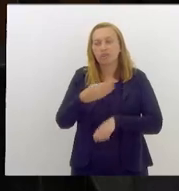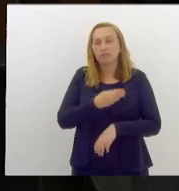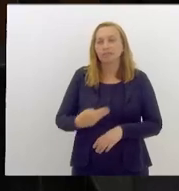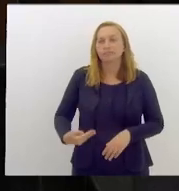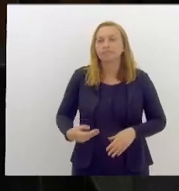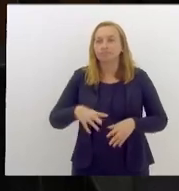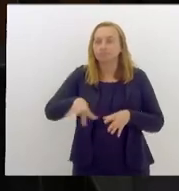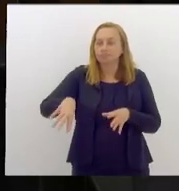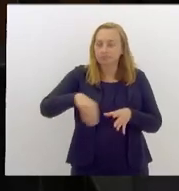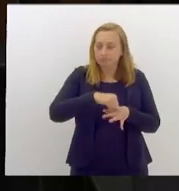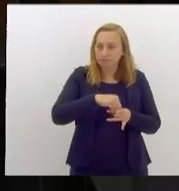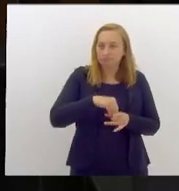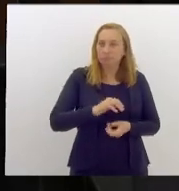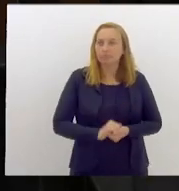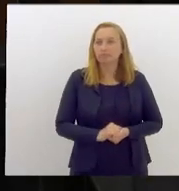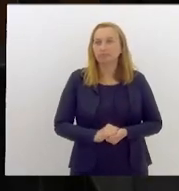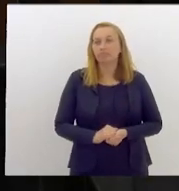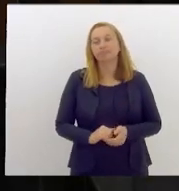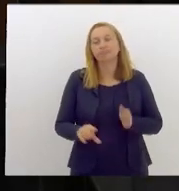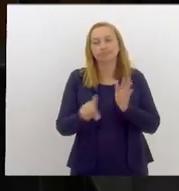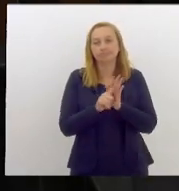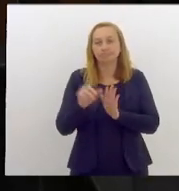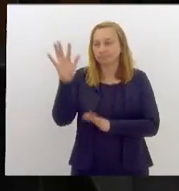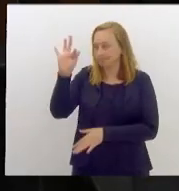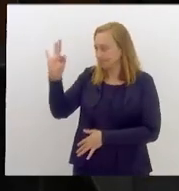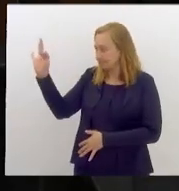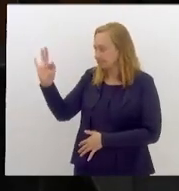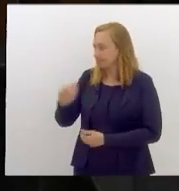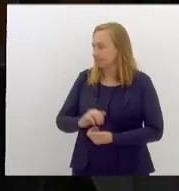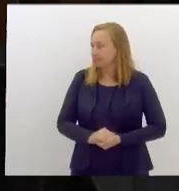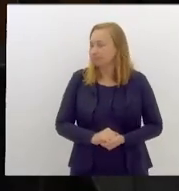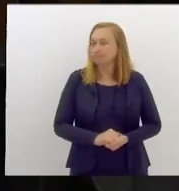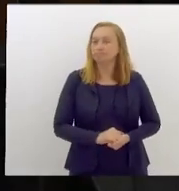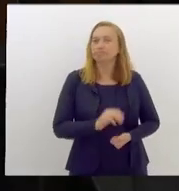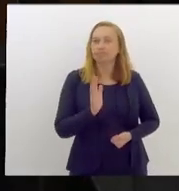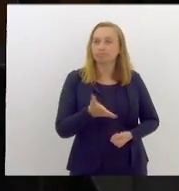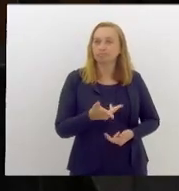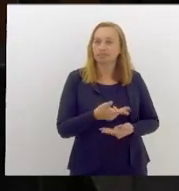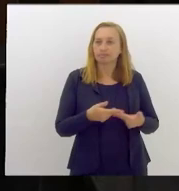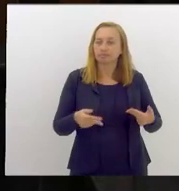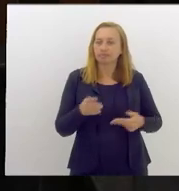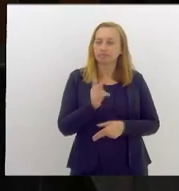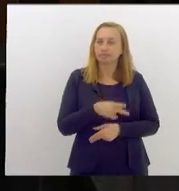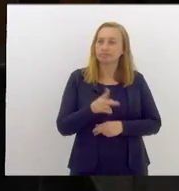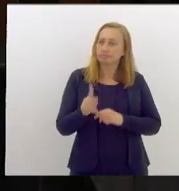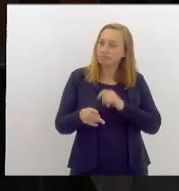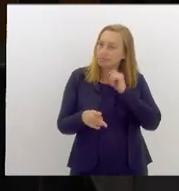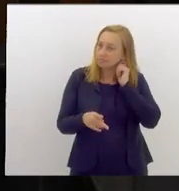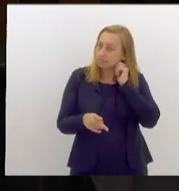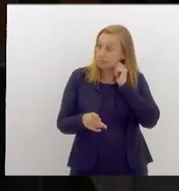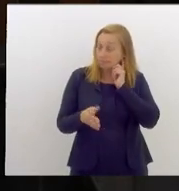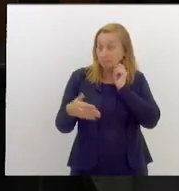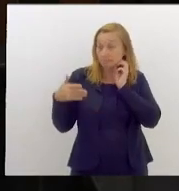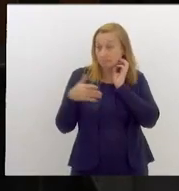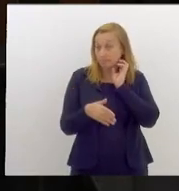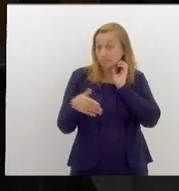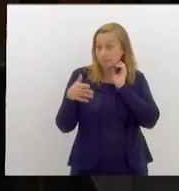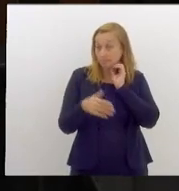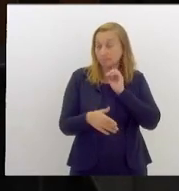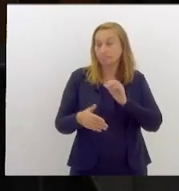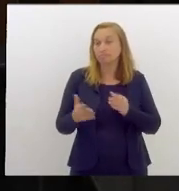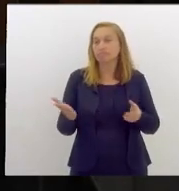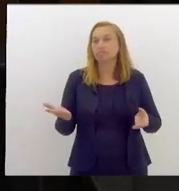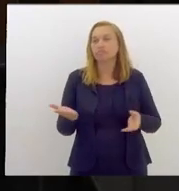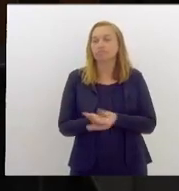incluir é uma lei federal já dezenas de professores entraram com ações